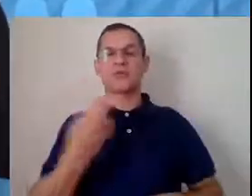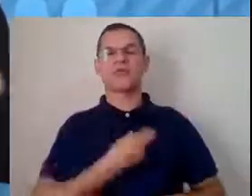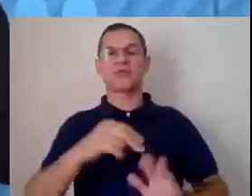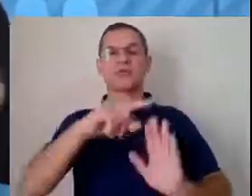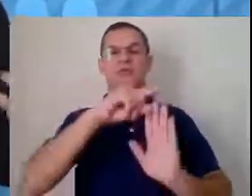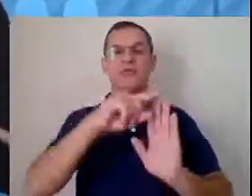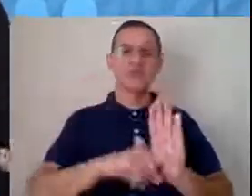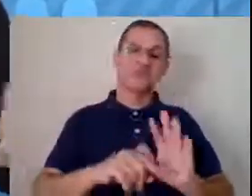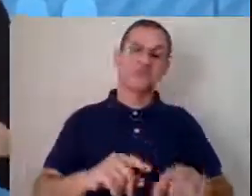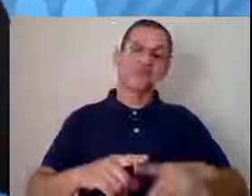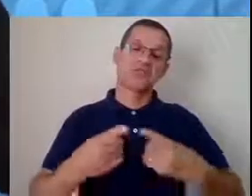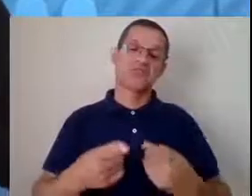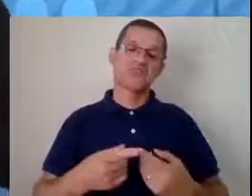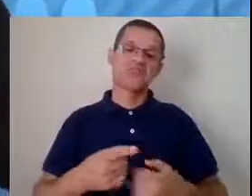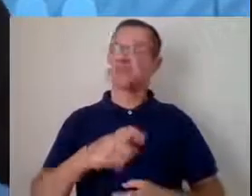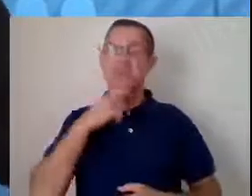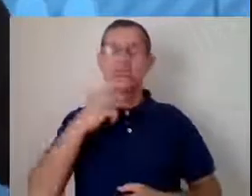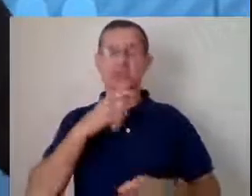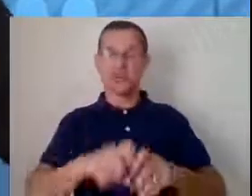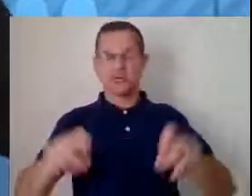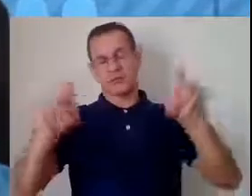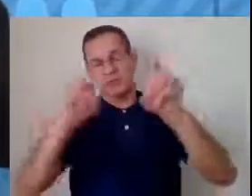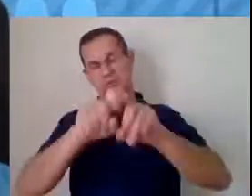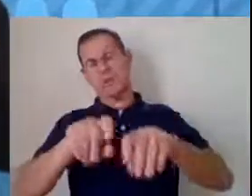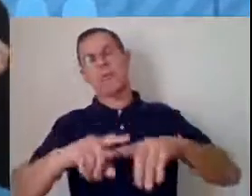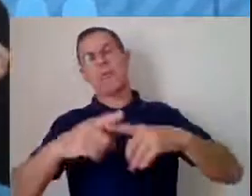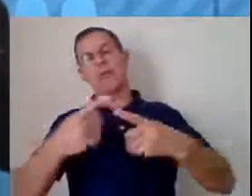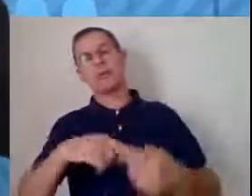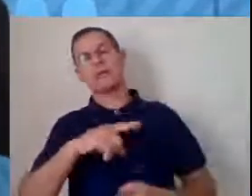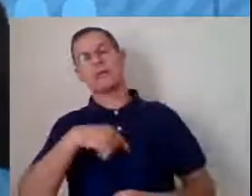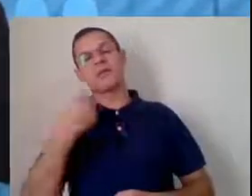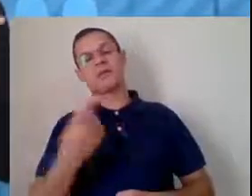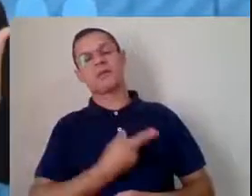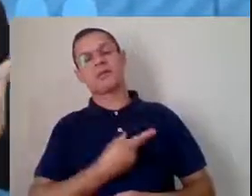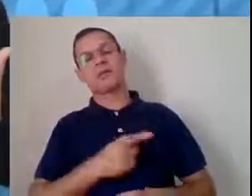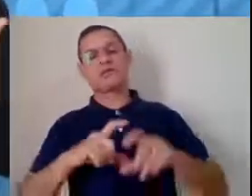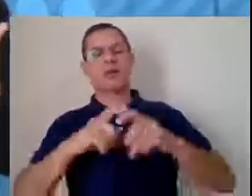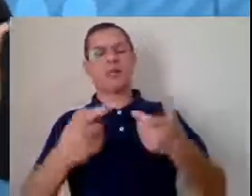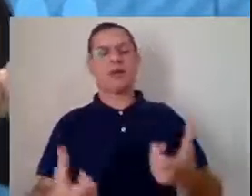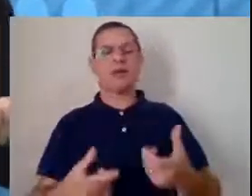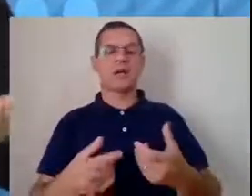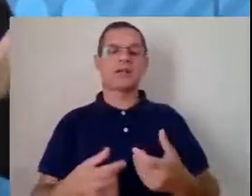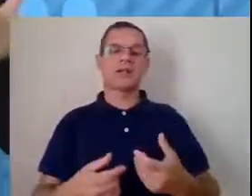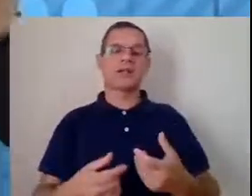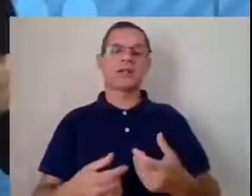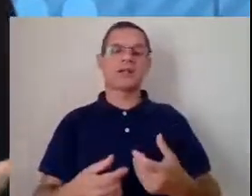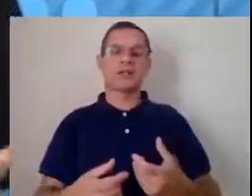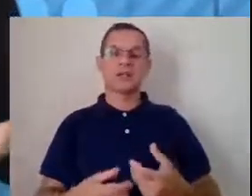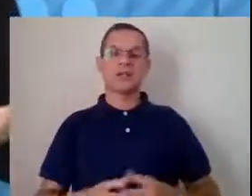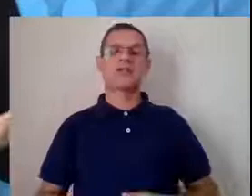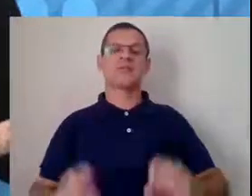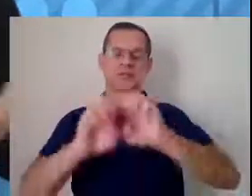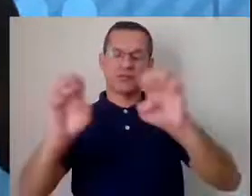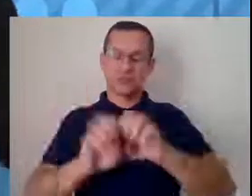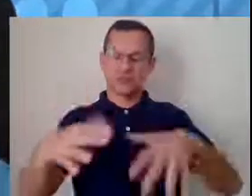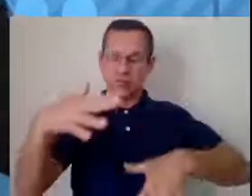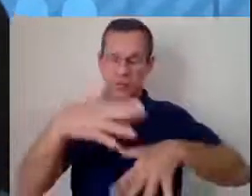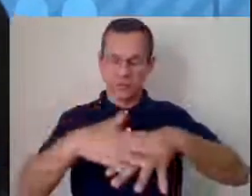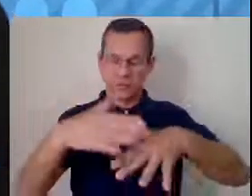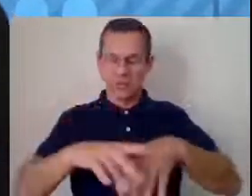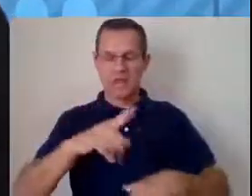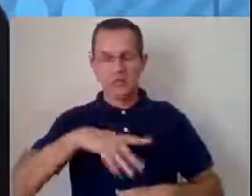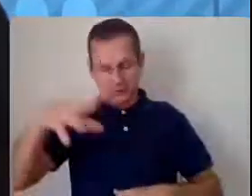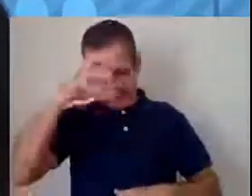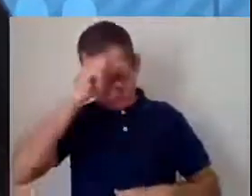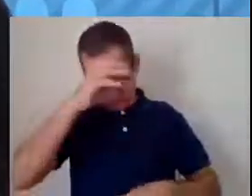programas, senão nós não teríamos a computação. Então, nós temos uma grande raiz aí da matemática e nós temos que aprender toda